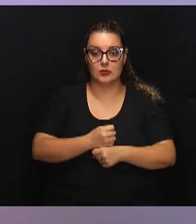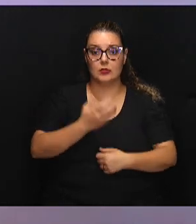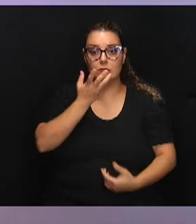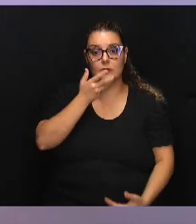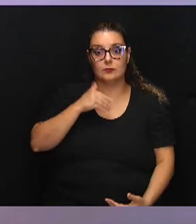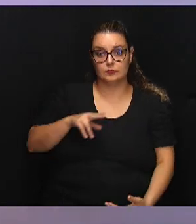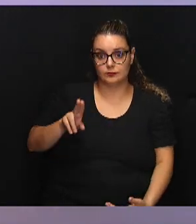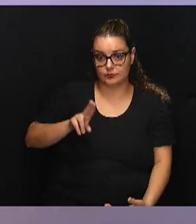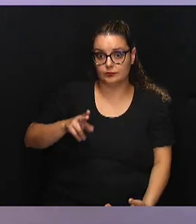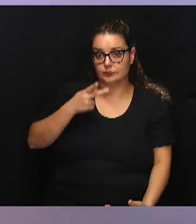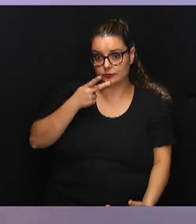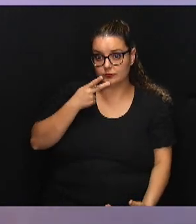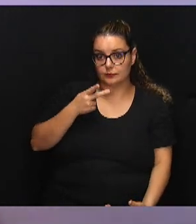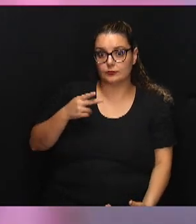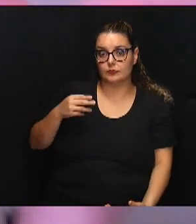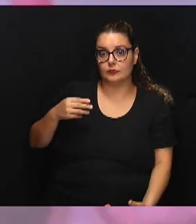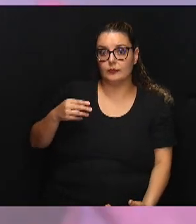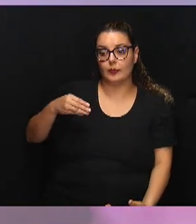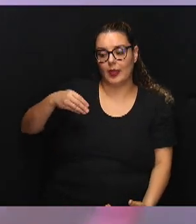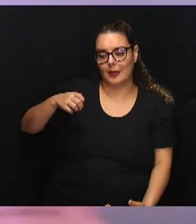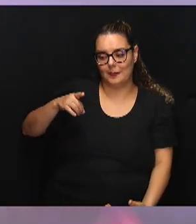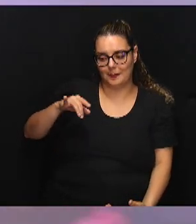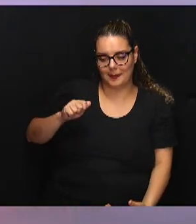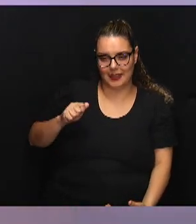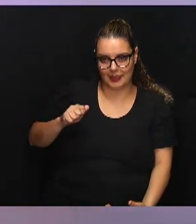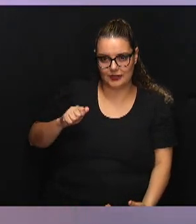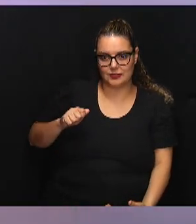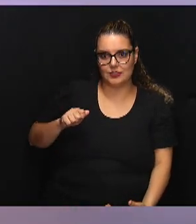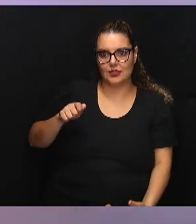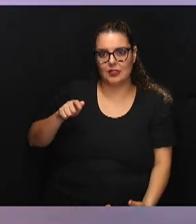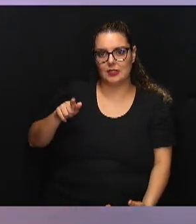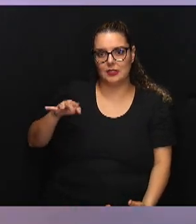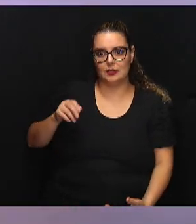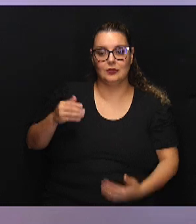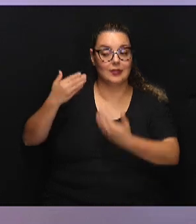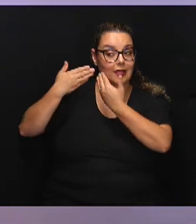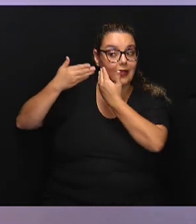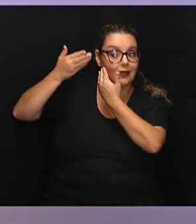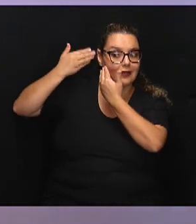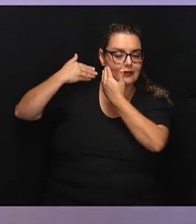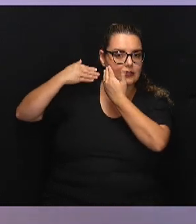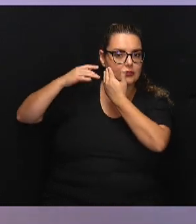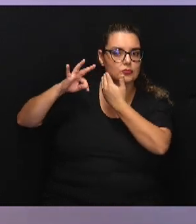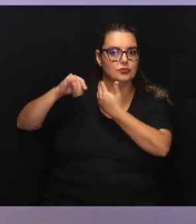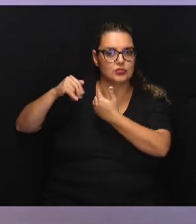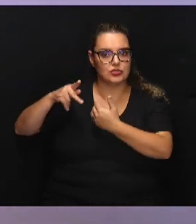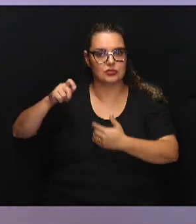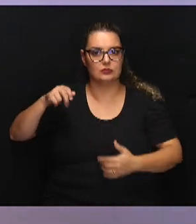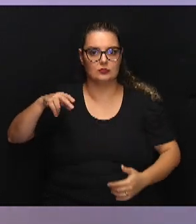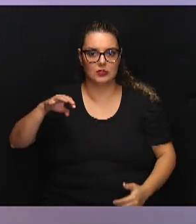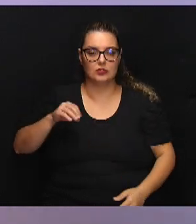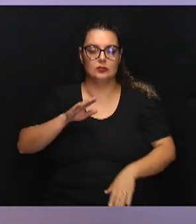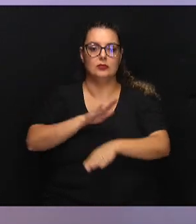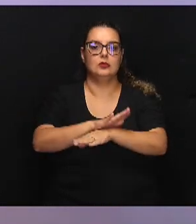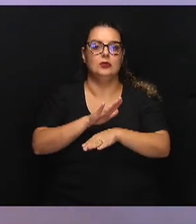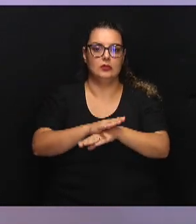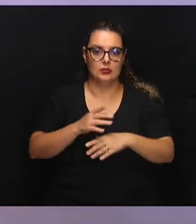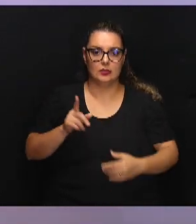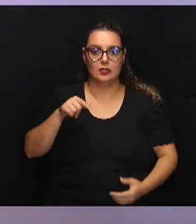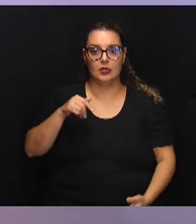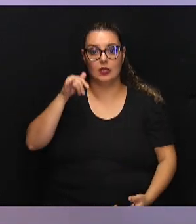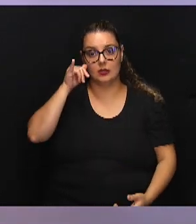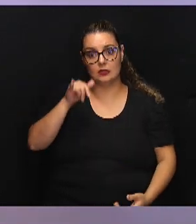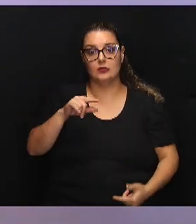fala de otite média aguda, que é a infecção atrás ali do tímpano, aí a gente orienta, o que ajuda bastante a evitar